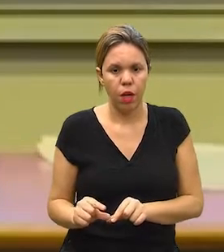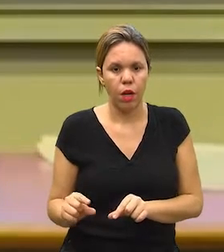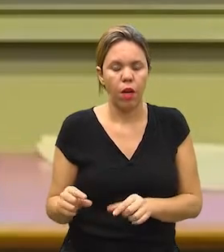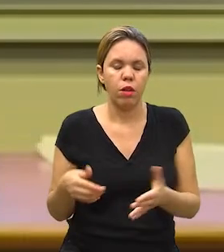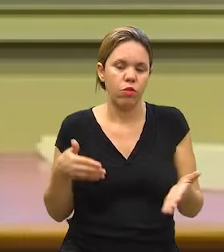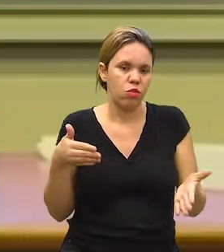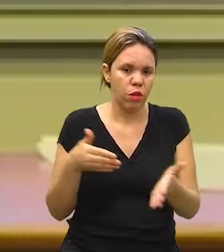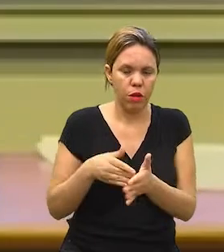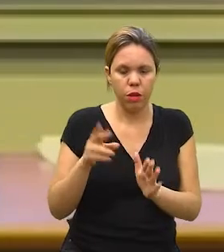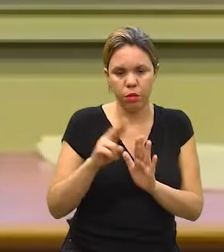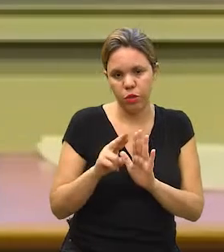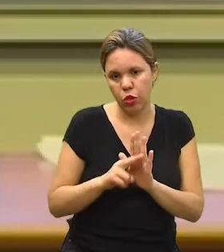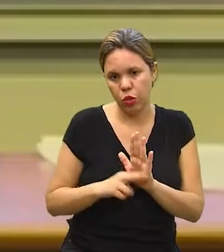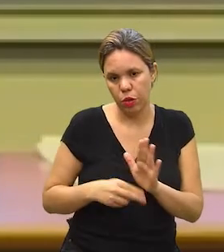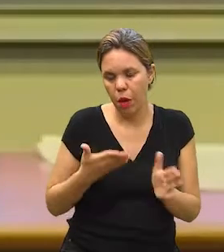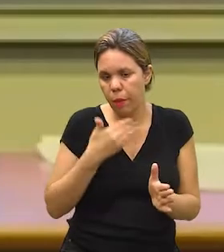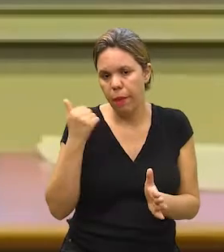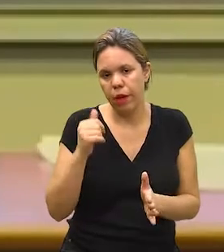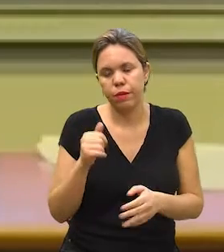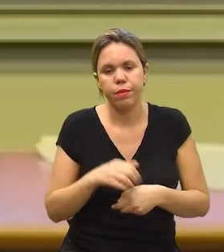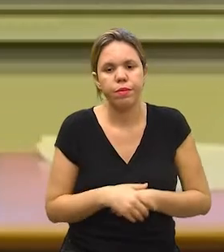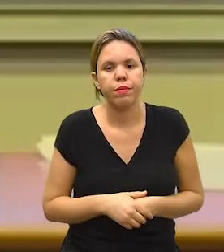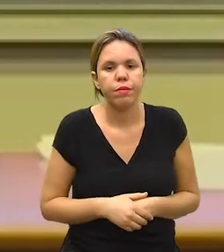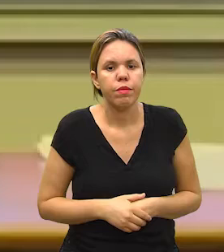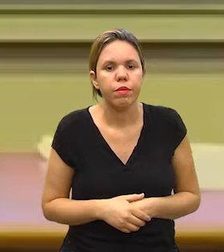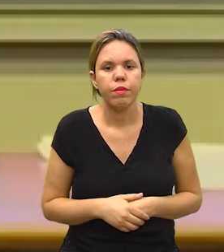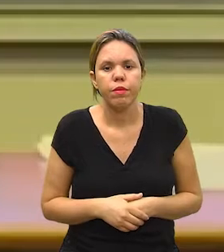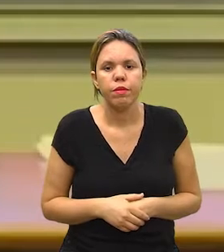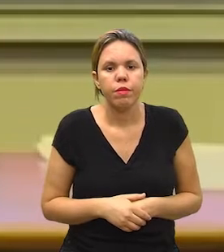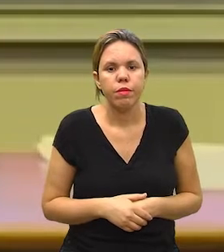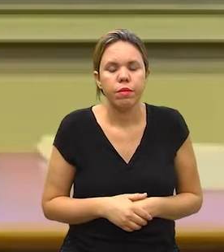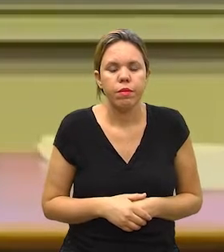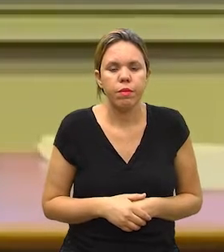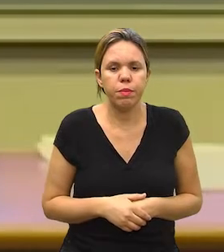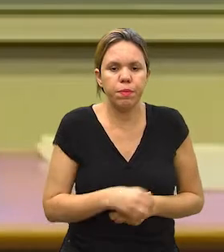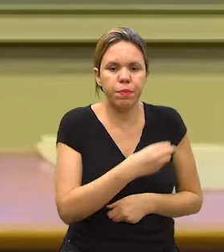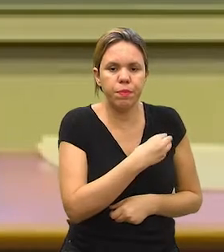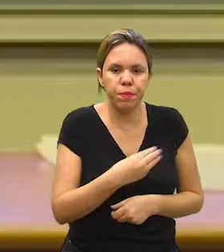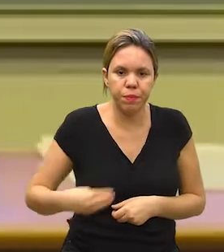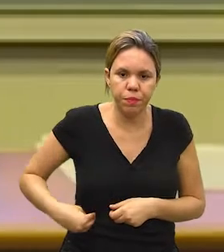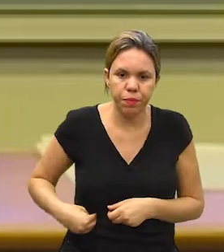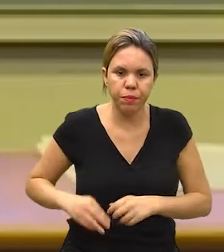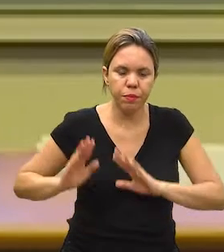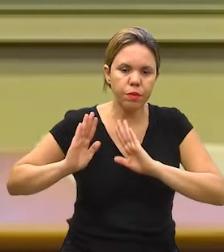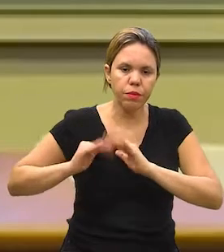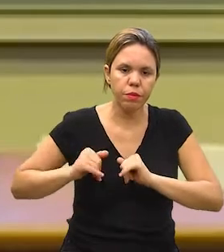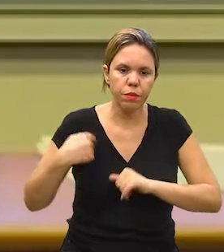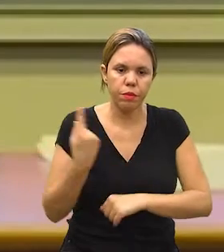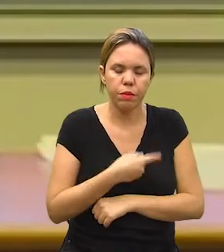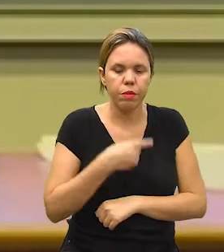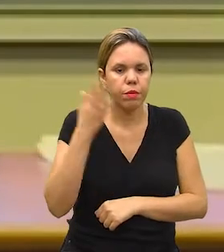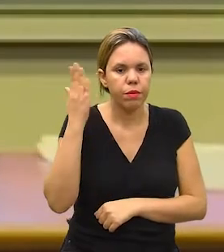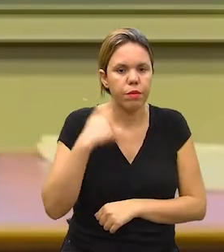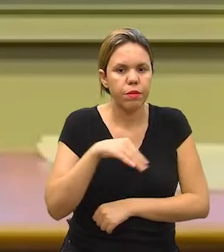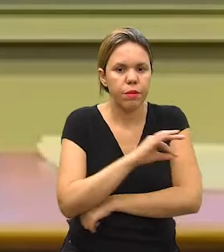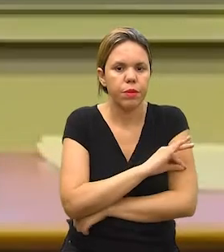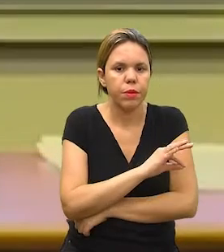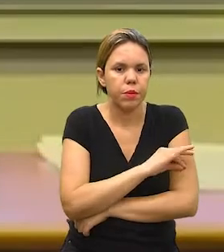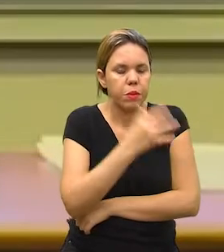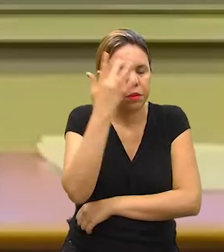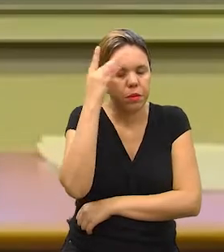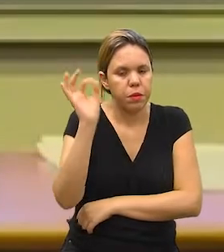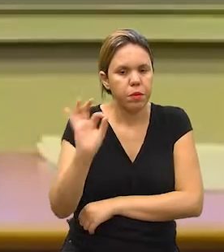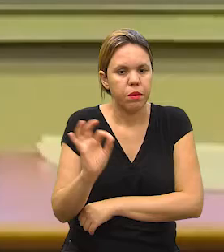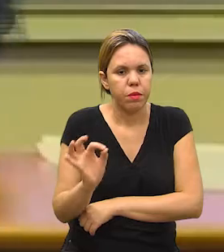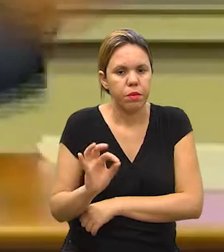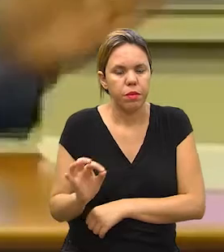nós falamos para o ministro, melhor, né? E aí o ministro nos pediu, ele ficou sabendo que as prefeituras não sabiam, o